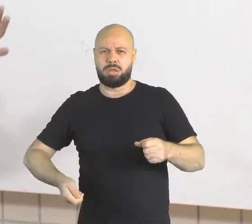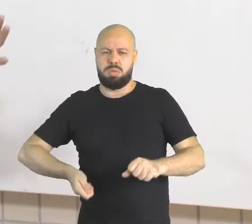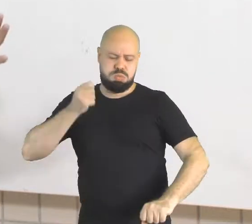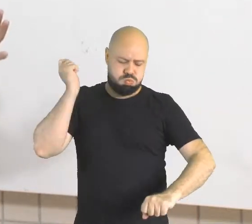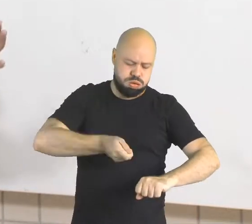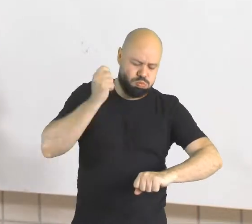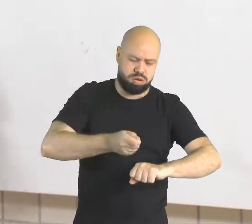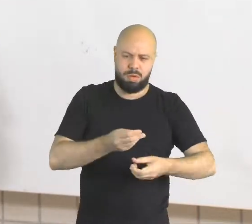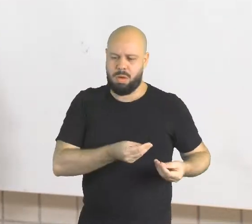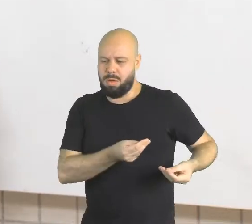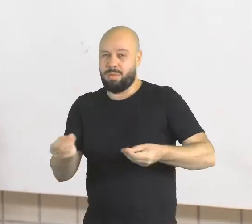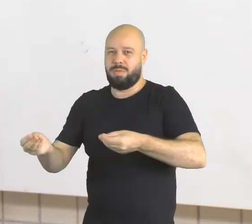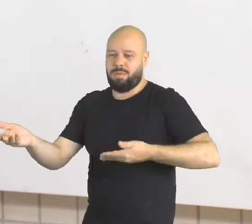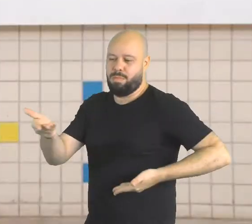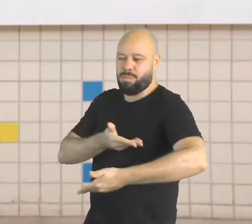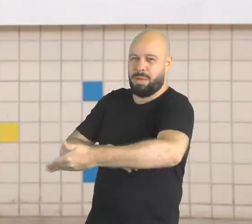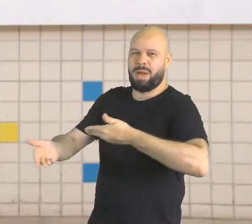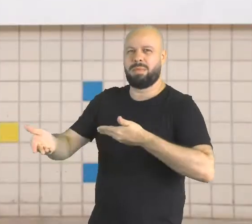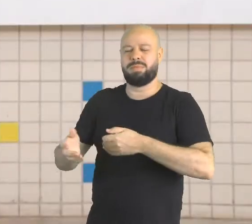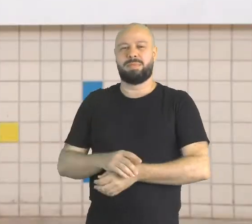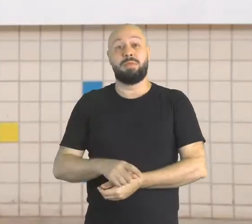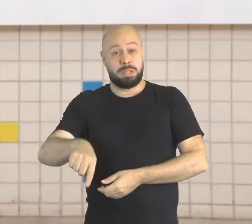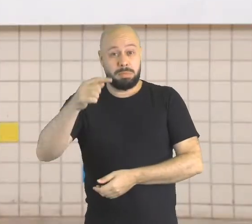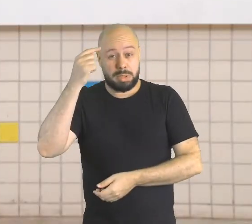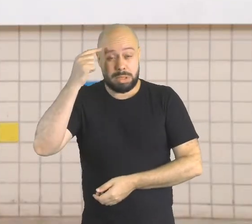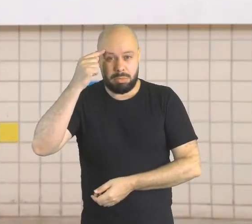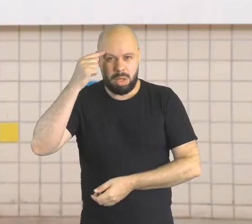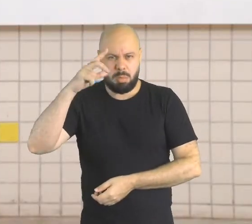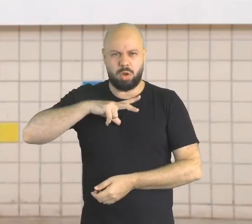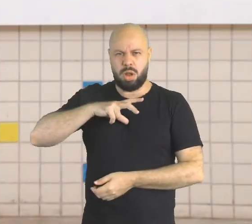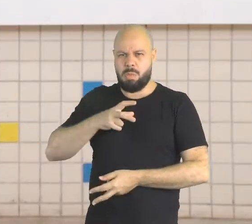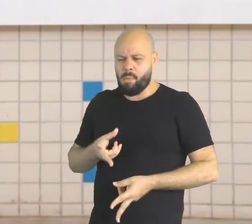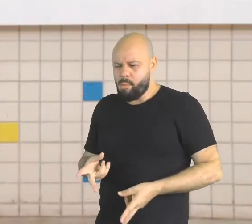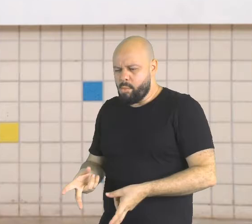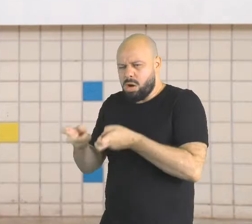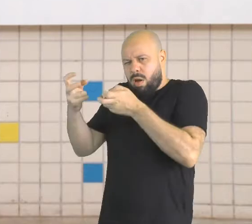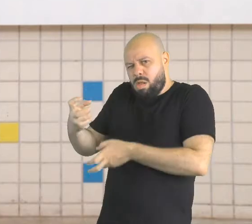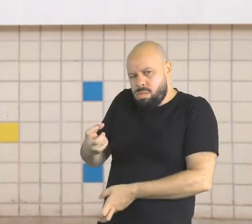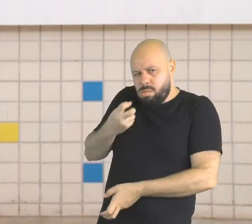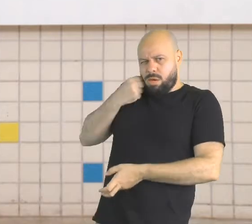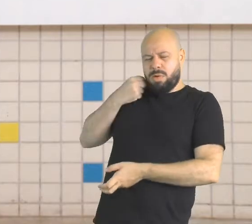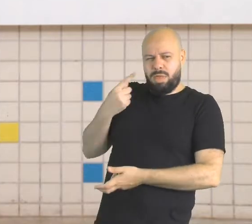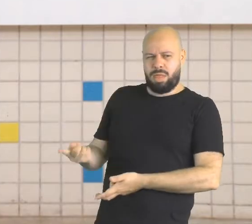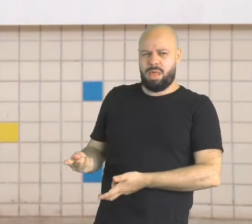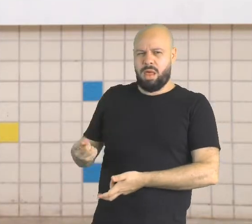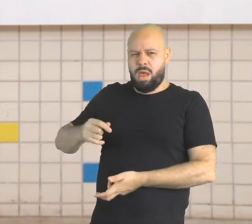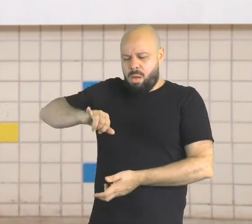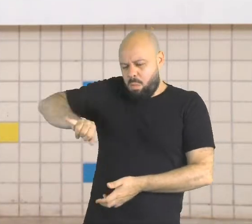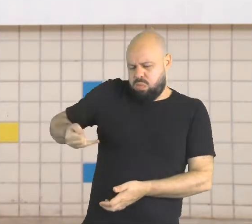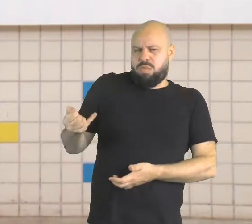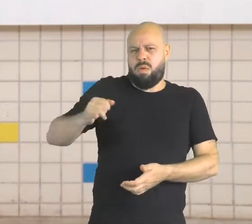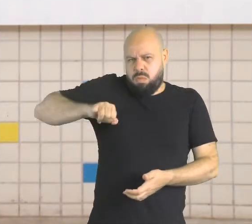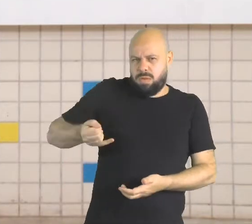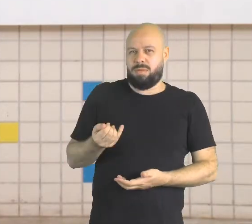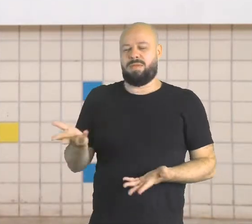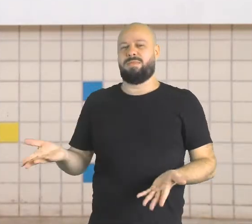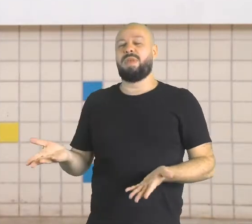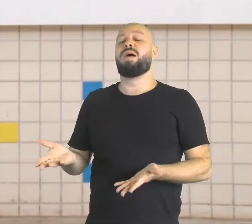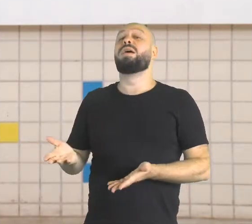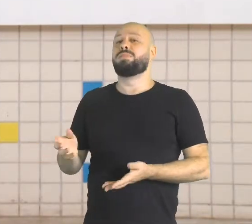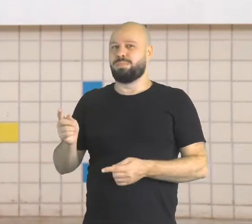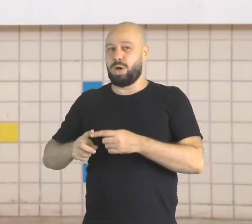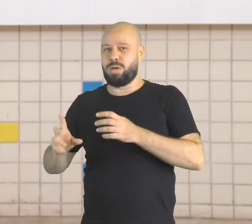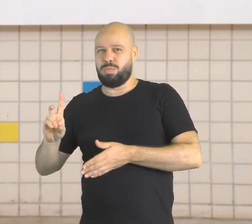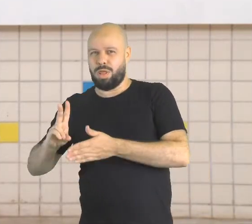estarem pensando, professor, então o português ele se aproveitava do coitado do índio, o índio ia lá, cortava o pau-brasil,